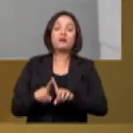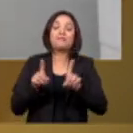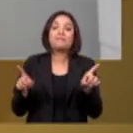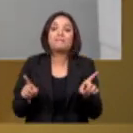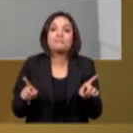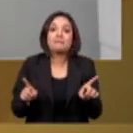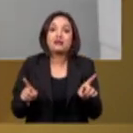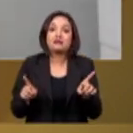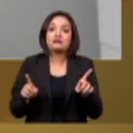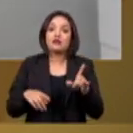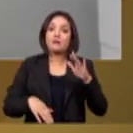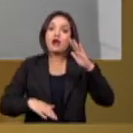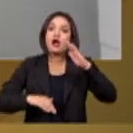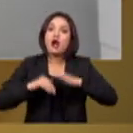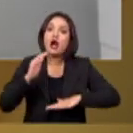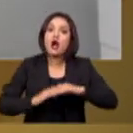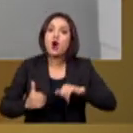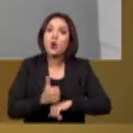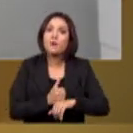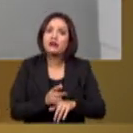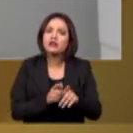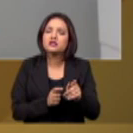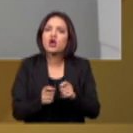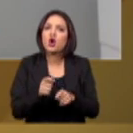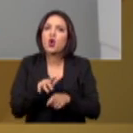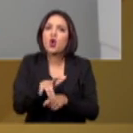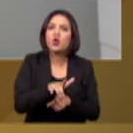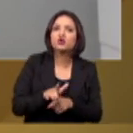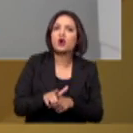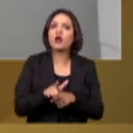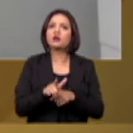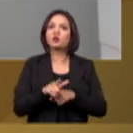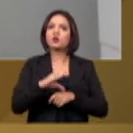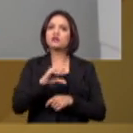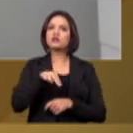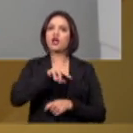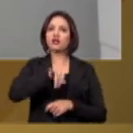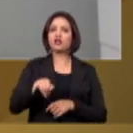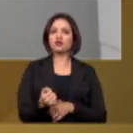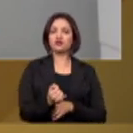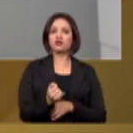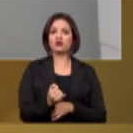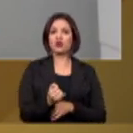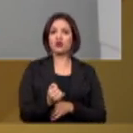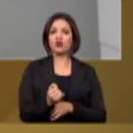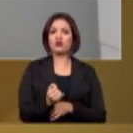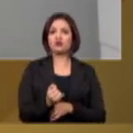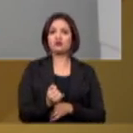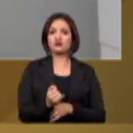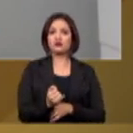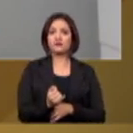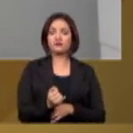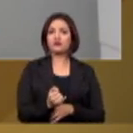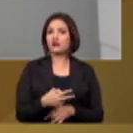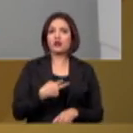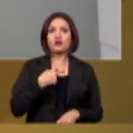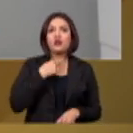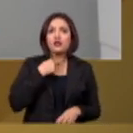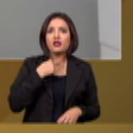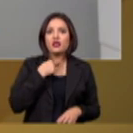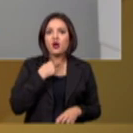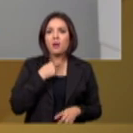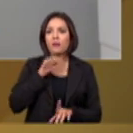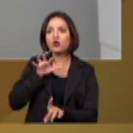a competência corrente de controladora conselho nacional de justiça não alcança espera decisório